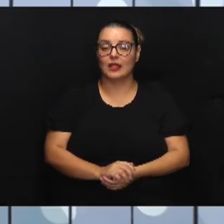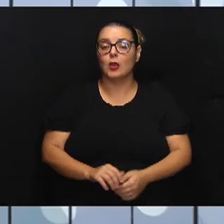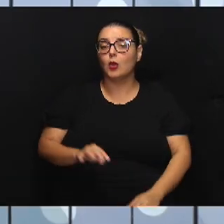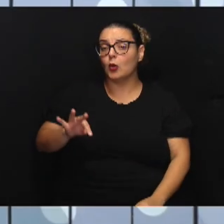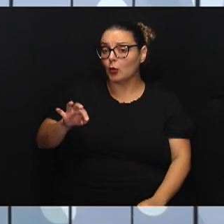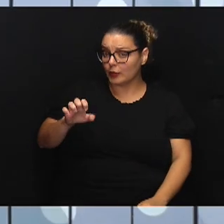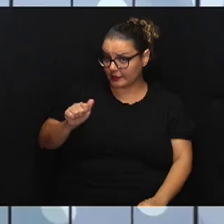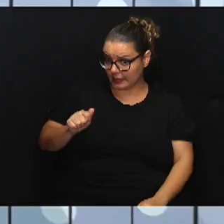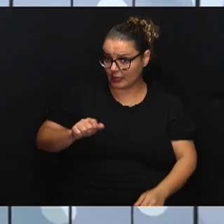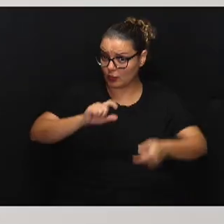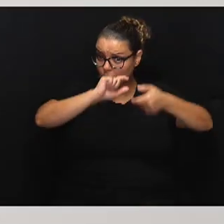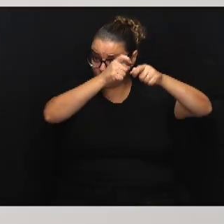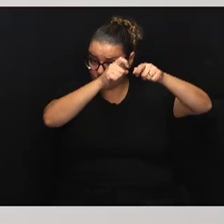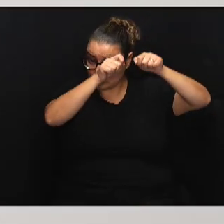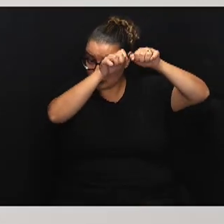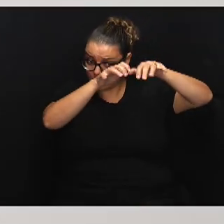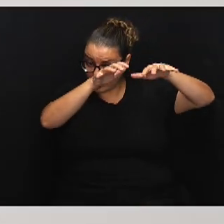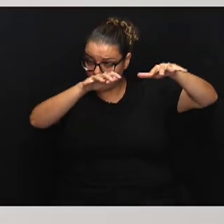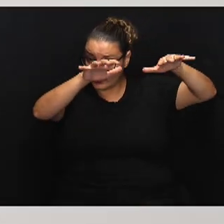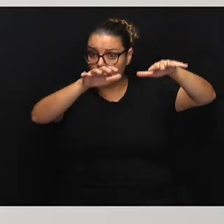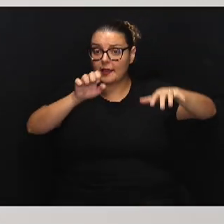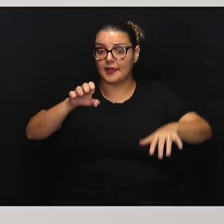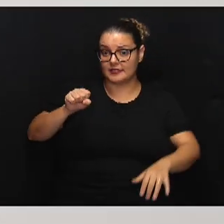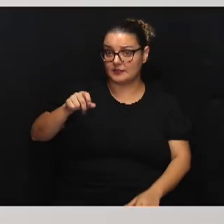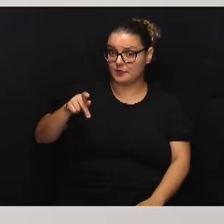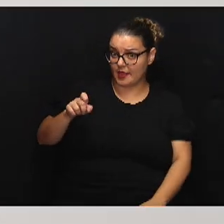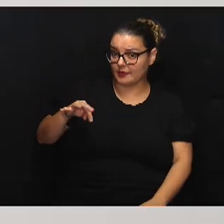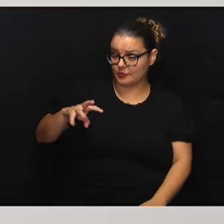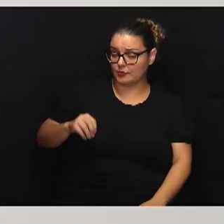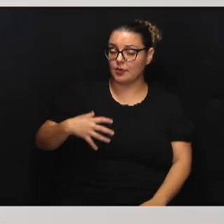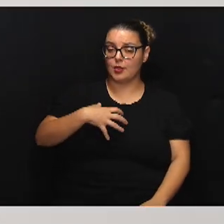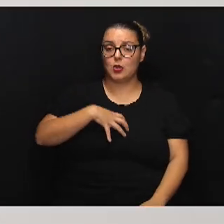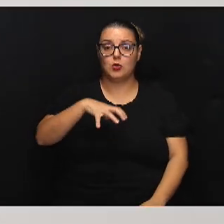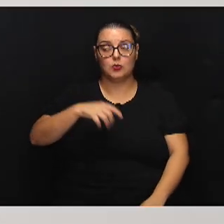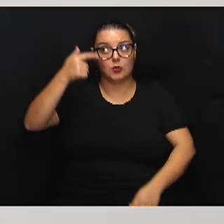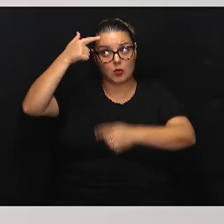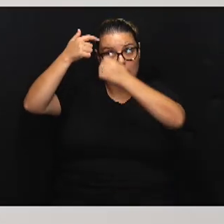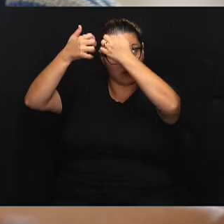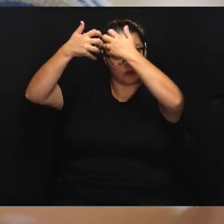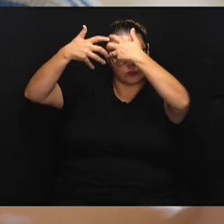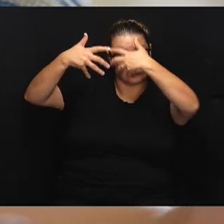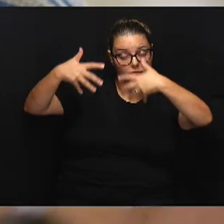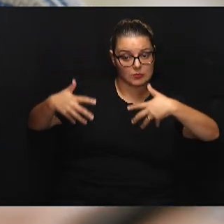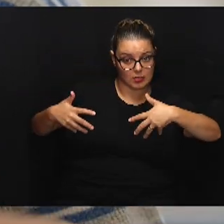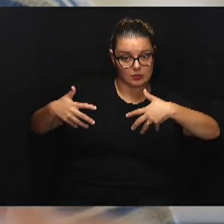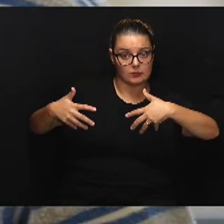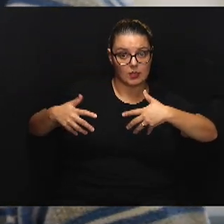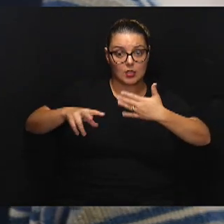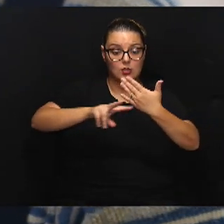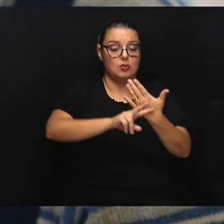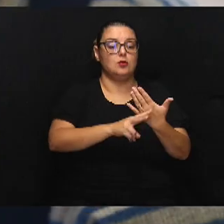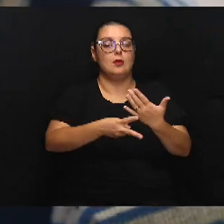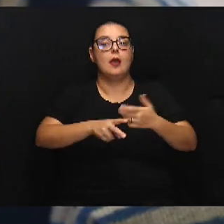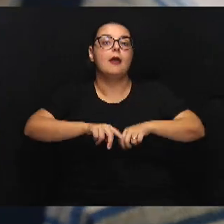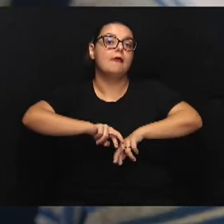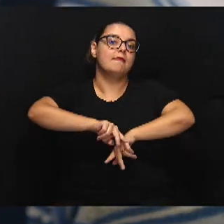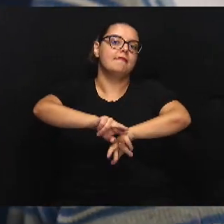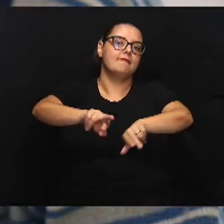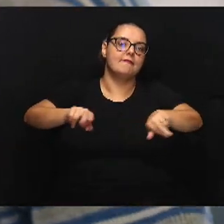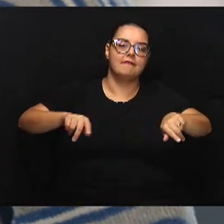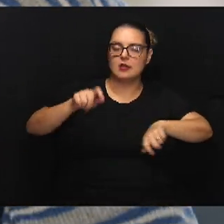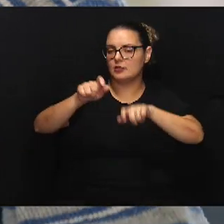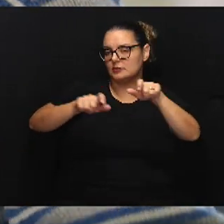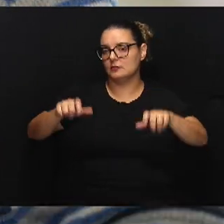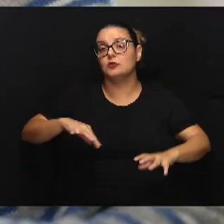o transtorno do espectro autista, é uma condição do neurodesenvolvimento que impacta milhões de pessoas